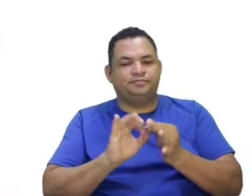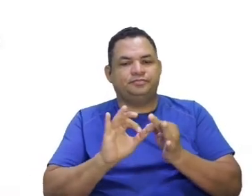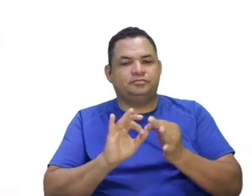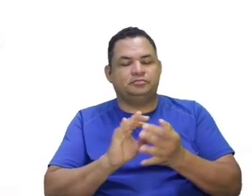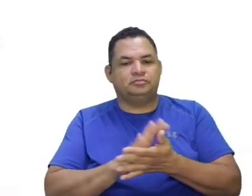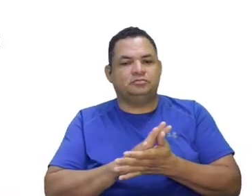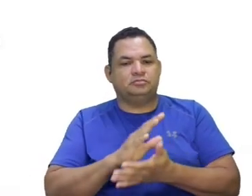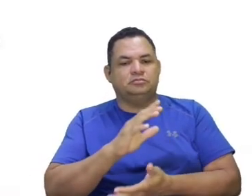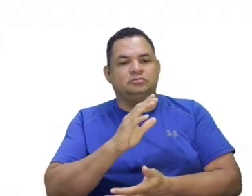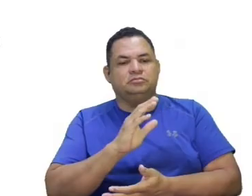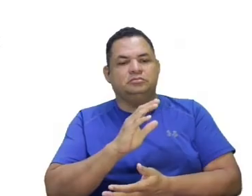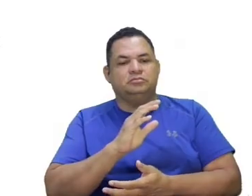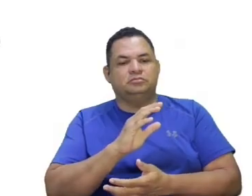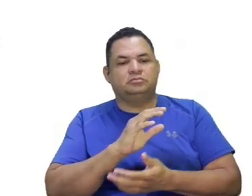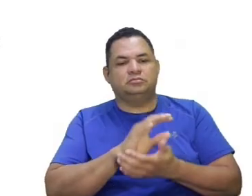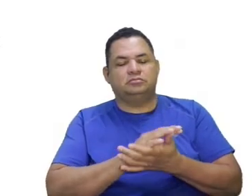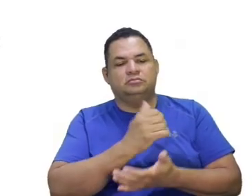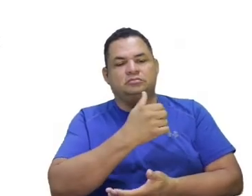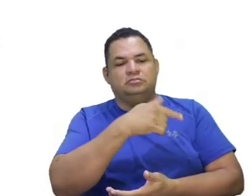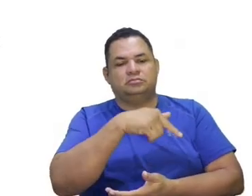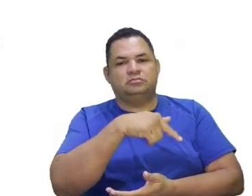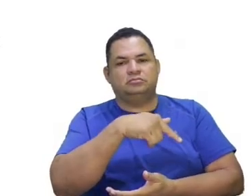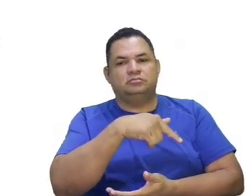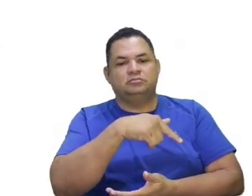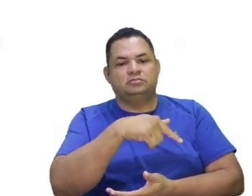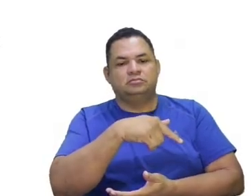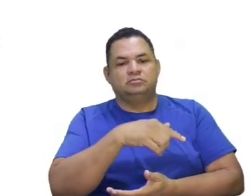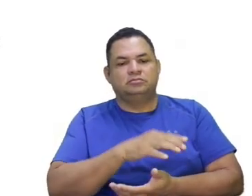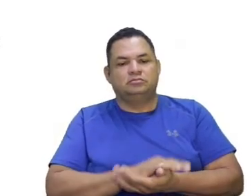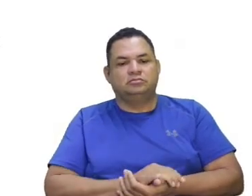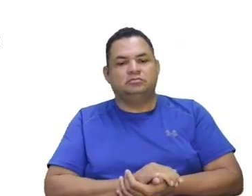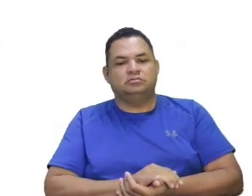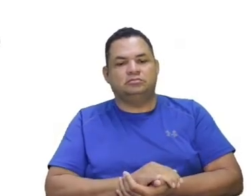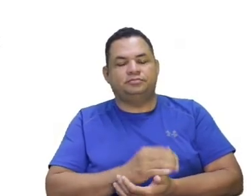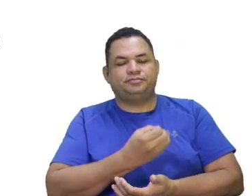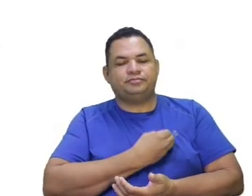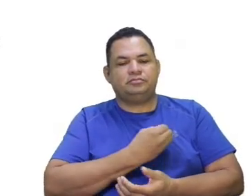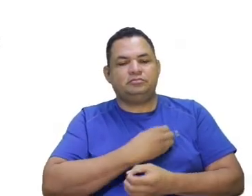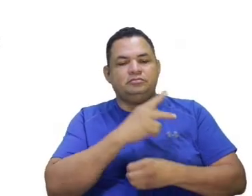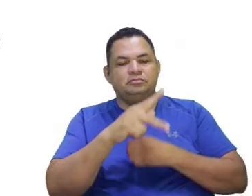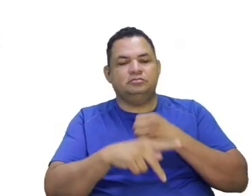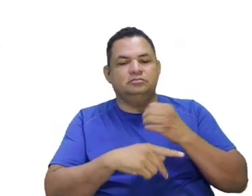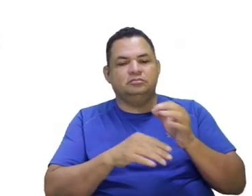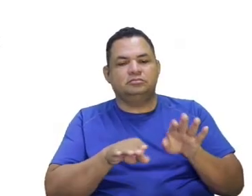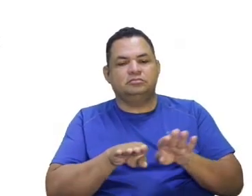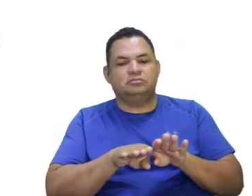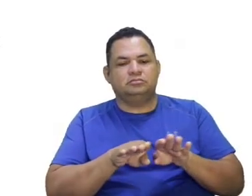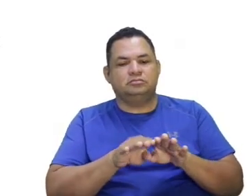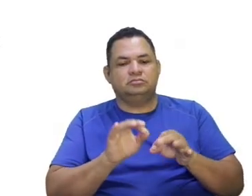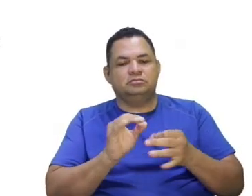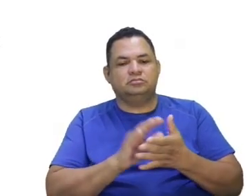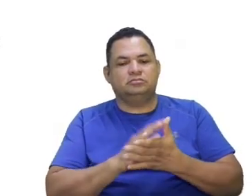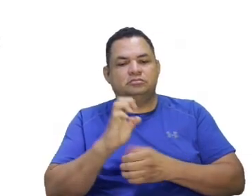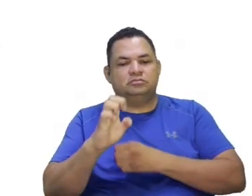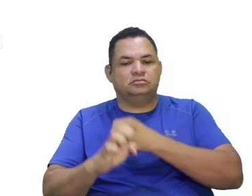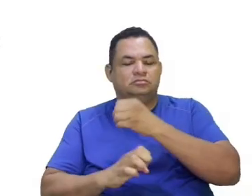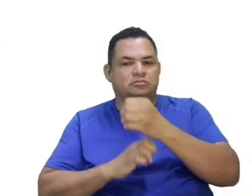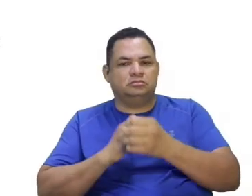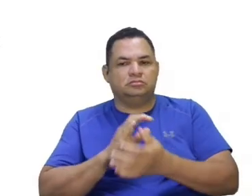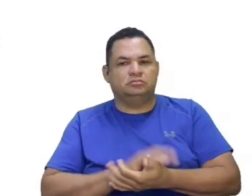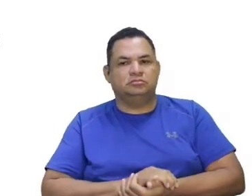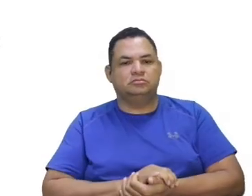número de atômico igual a 17, que é o seu número de prótons, que era o seu número de